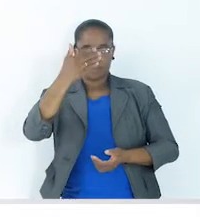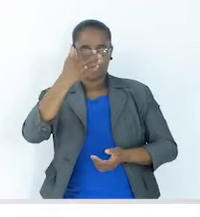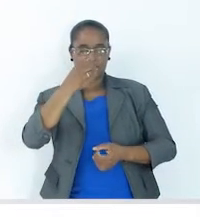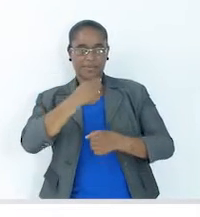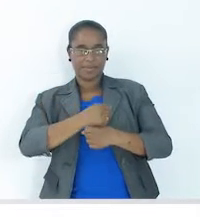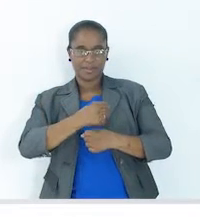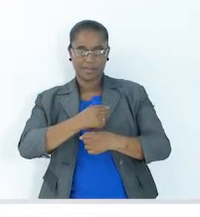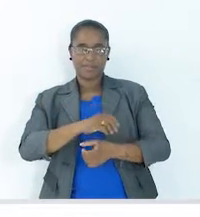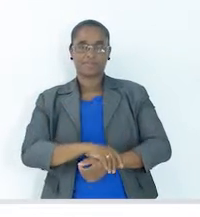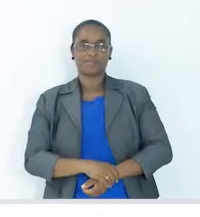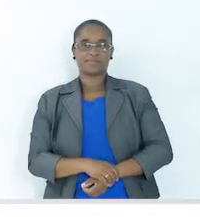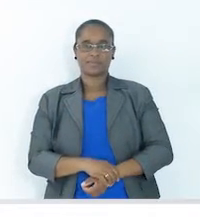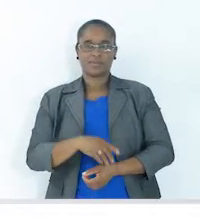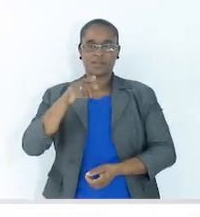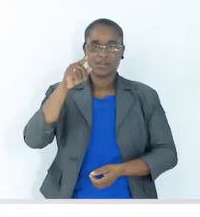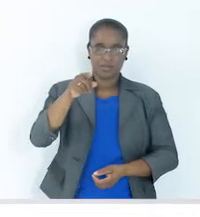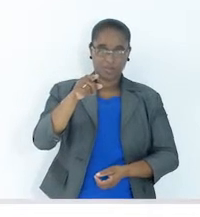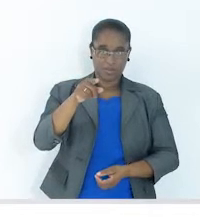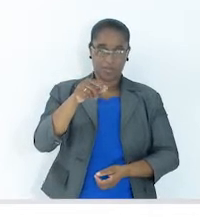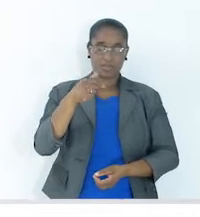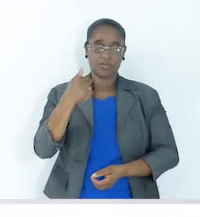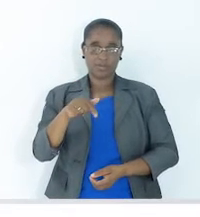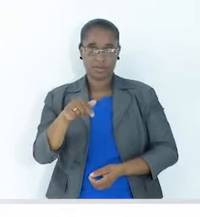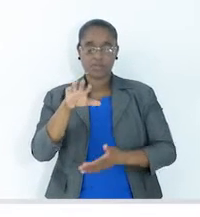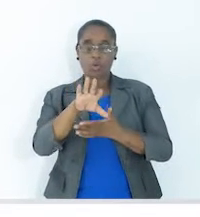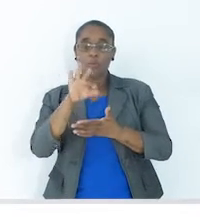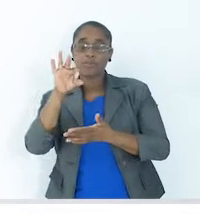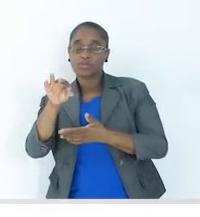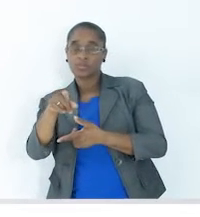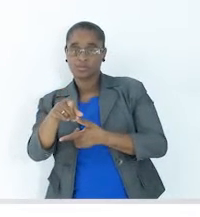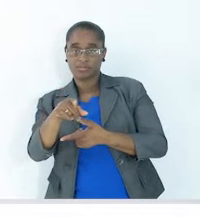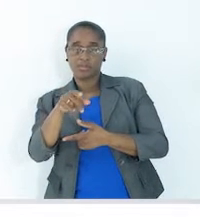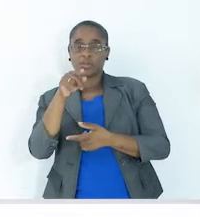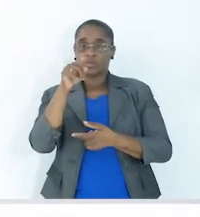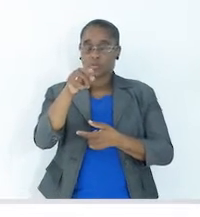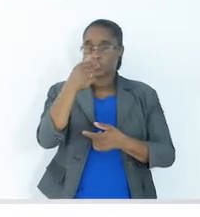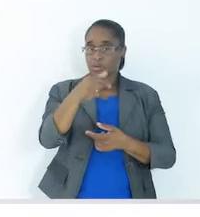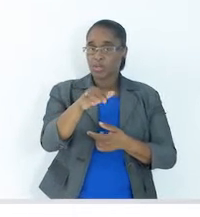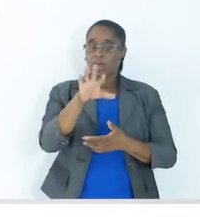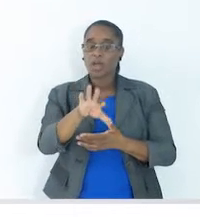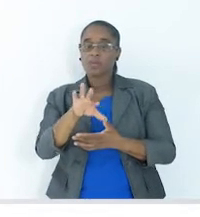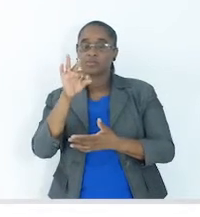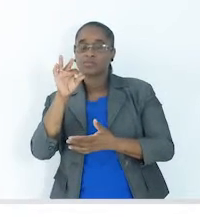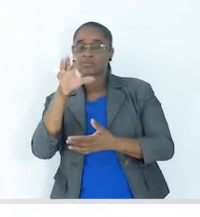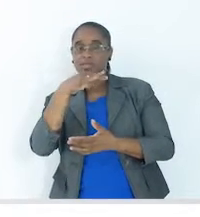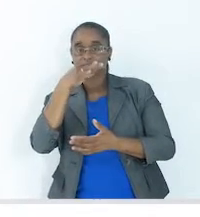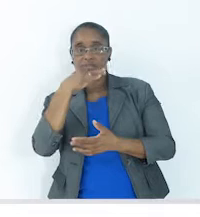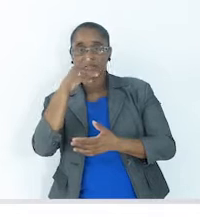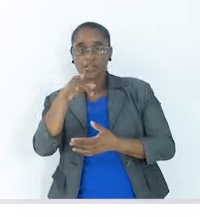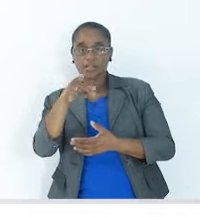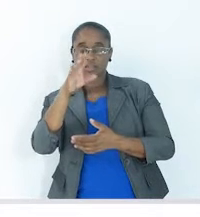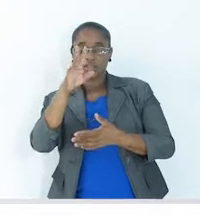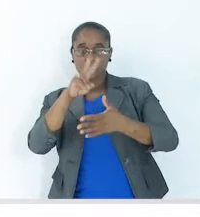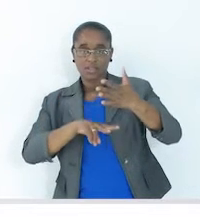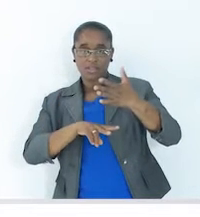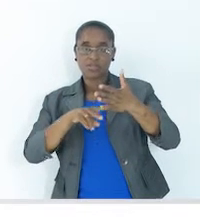execução, tu tens lá duas opções. Tu tens a opção para dizer se aquele texto é não